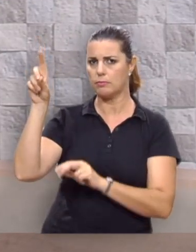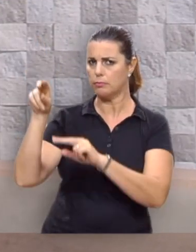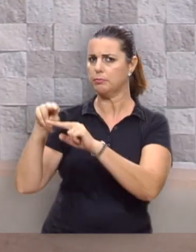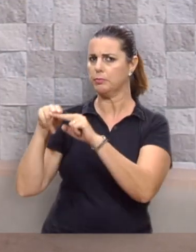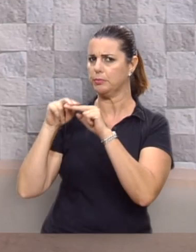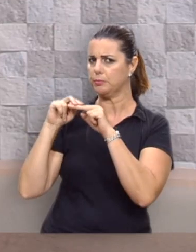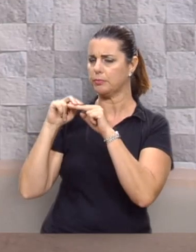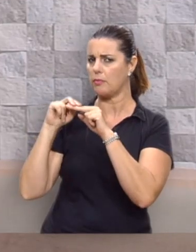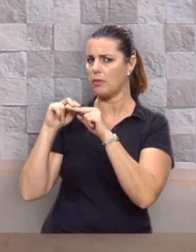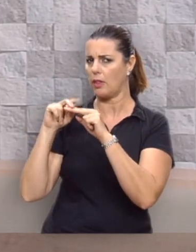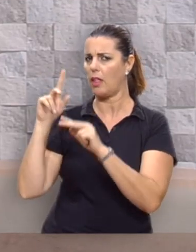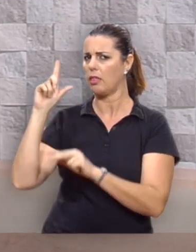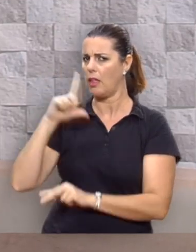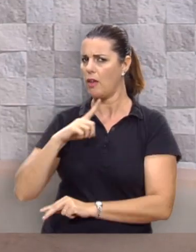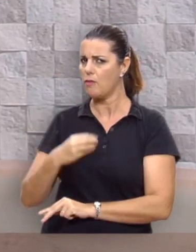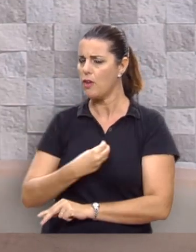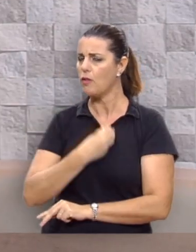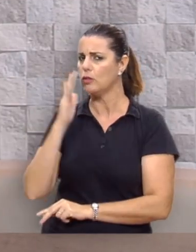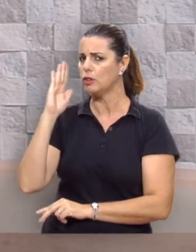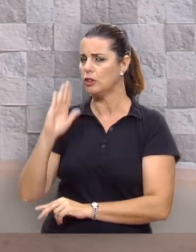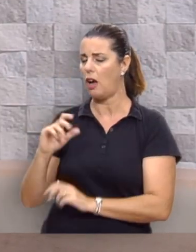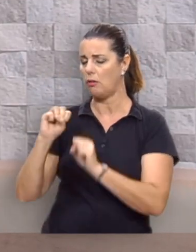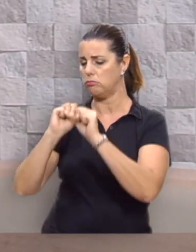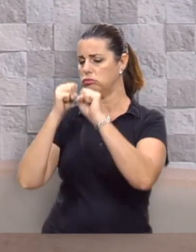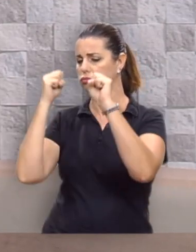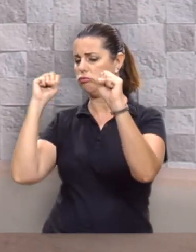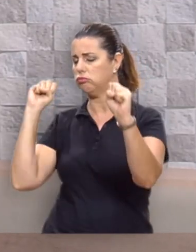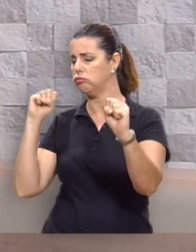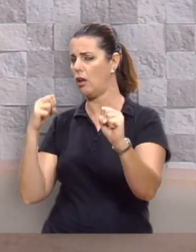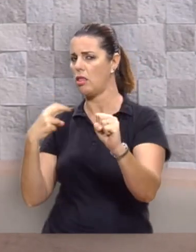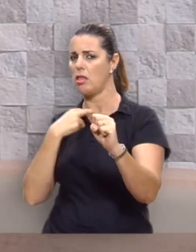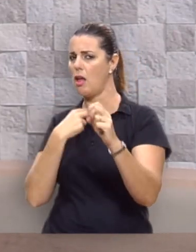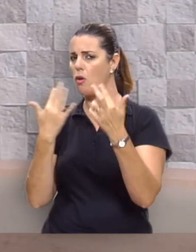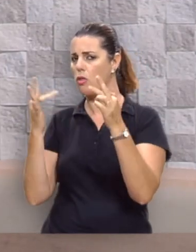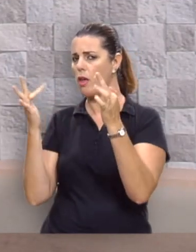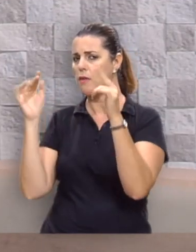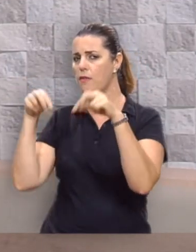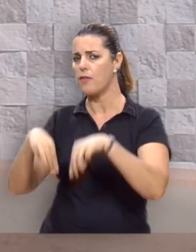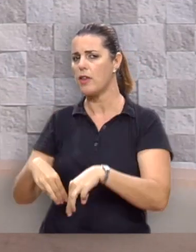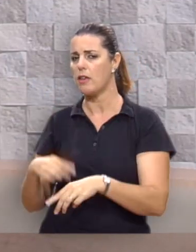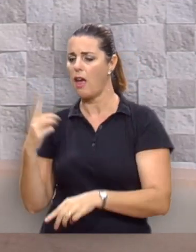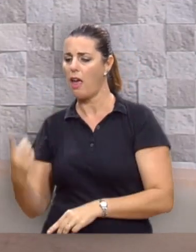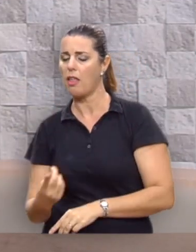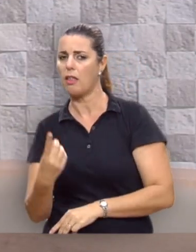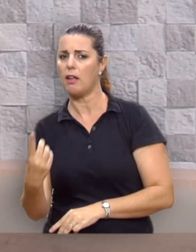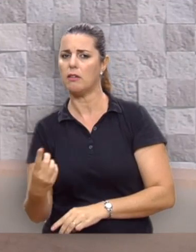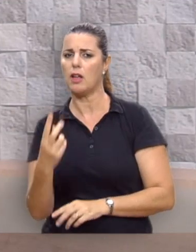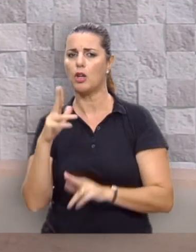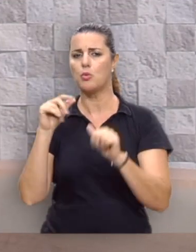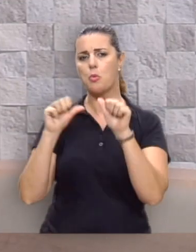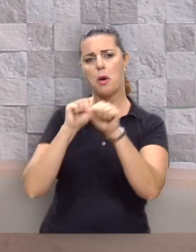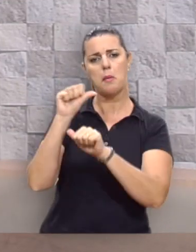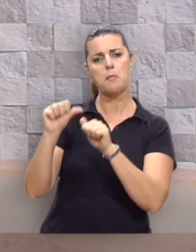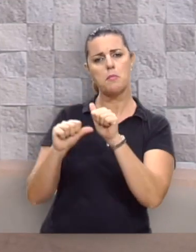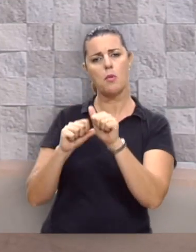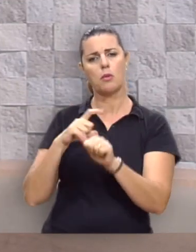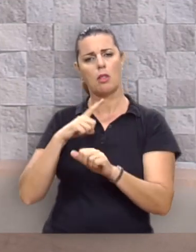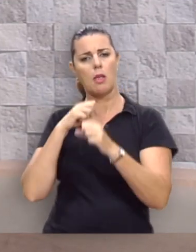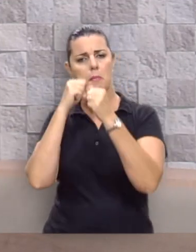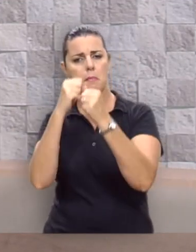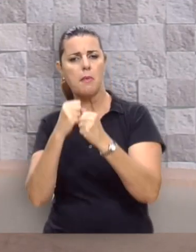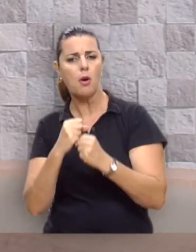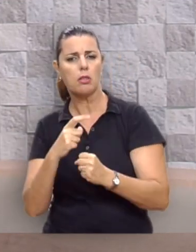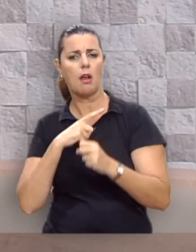portanto, autoexistente, imenso, infinito, eterno, imutável,